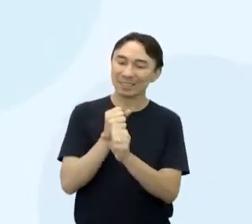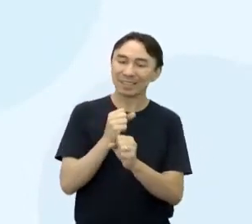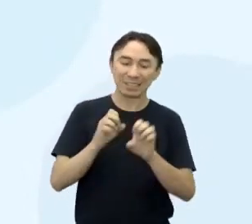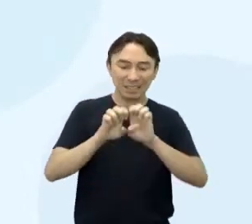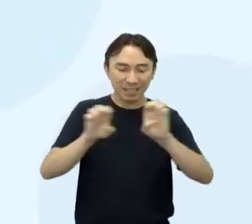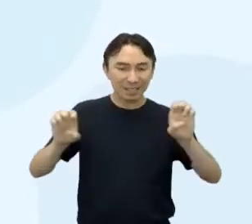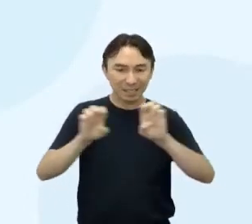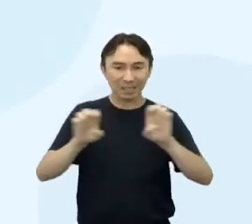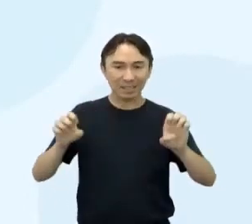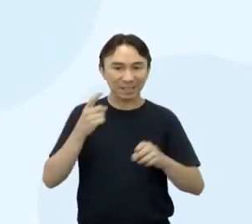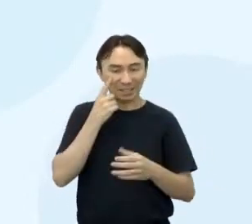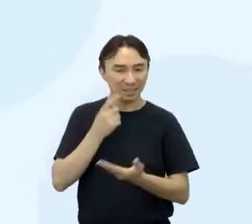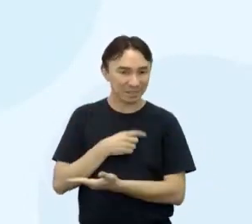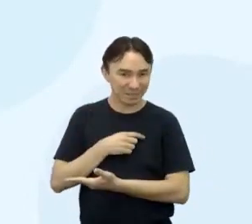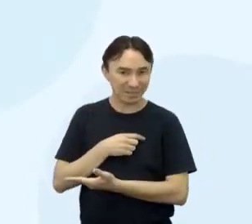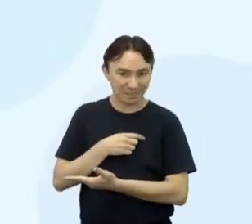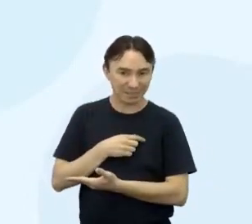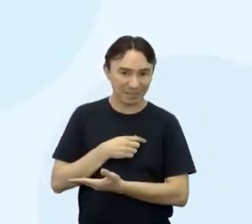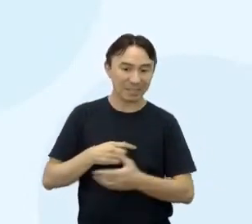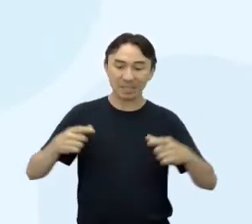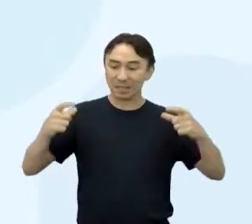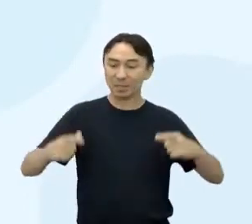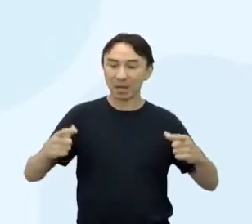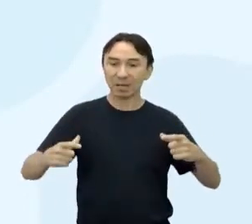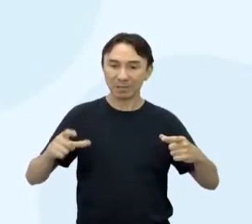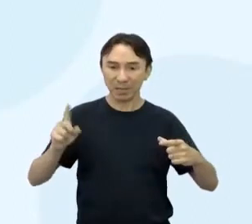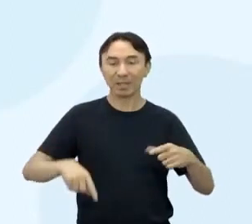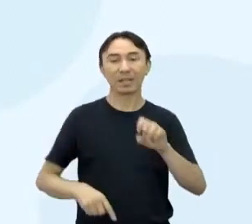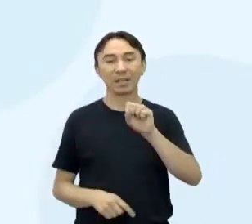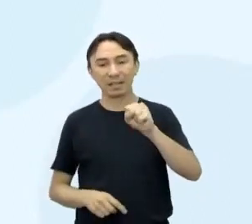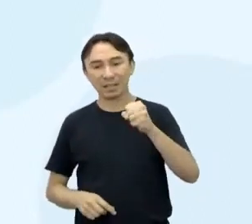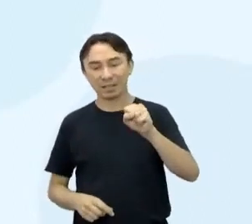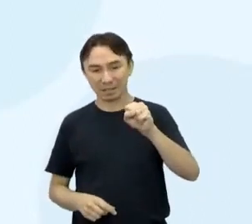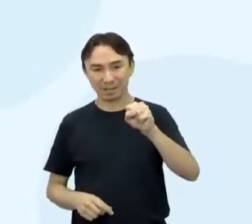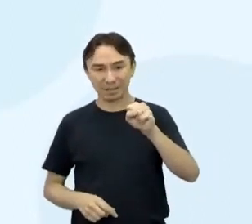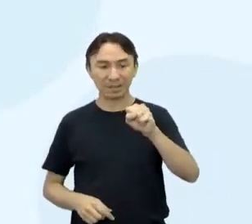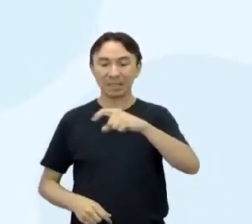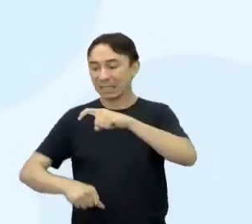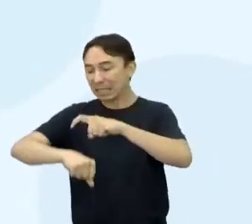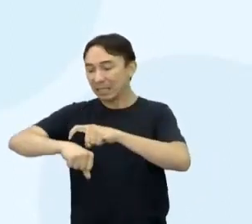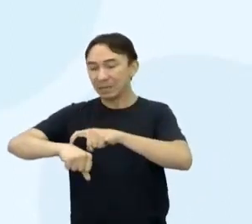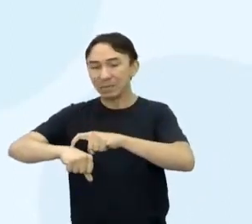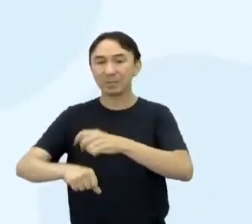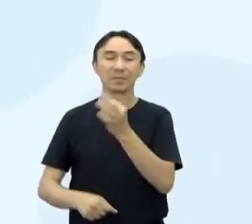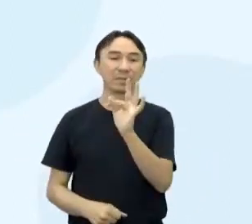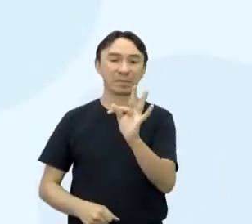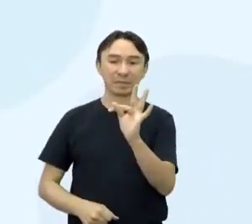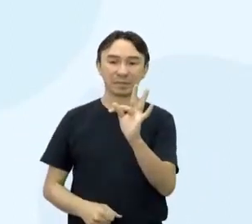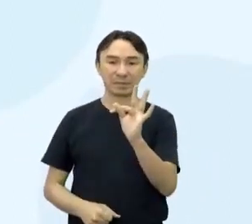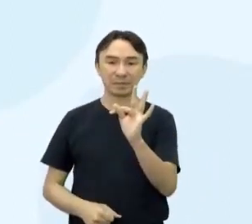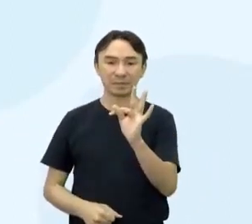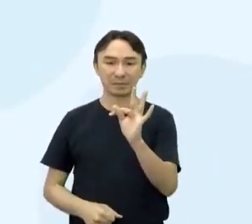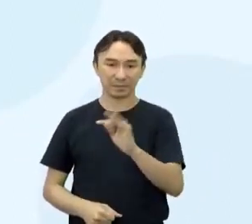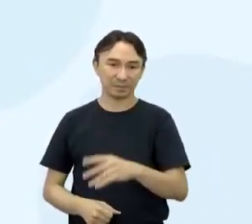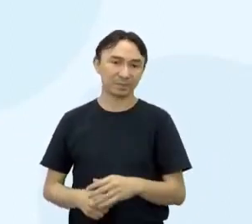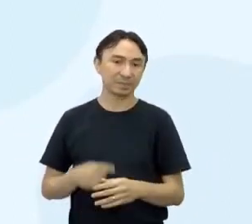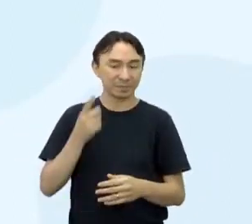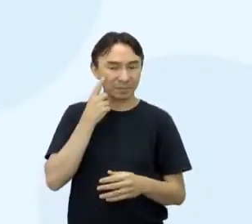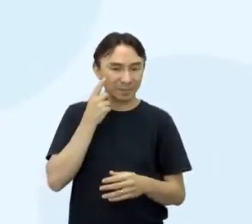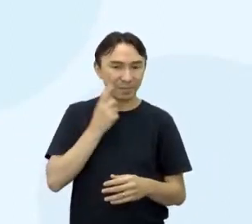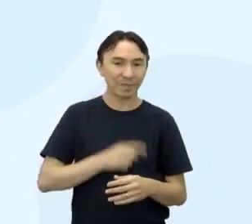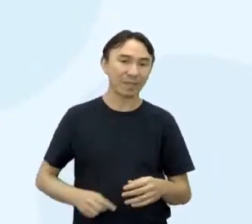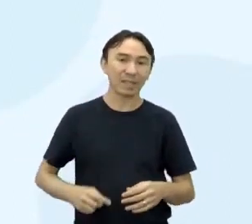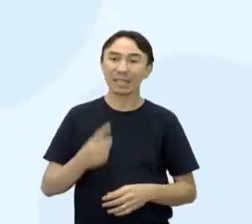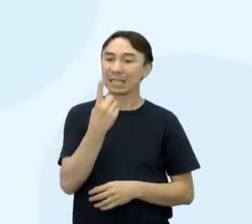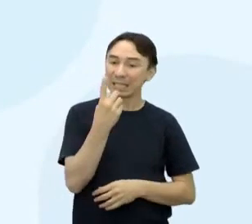de S, a gente já definiu isso, e o tempo eu posso chamar de T. Então, quando eu dividir 10 centímetros por 11,